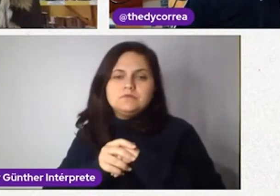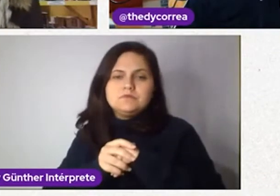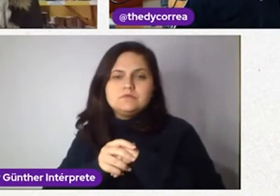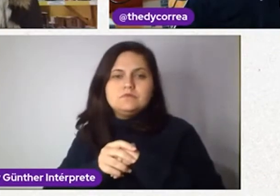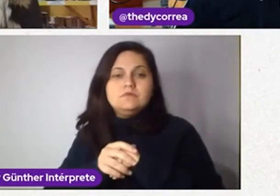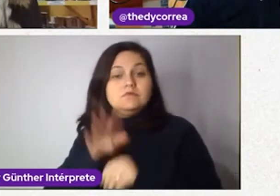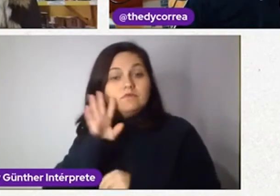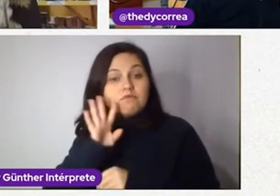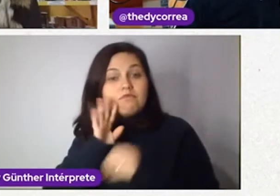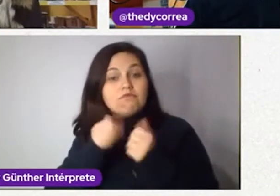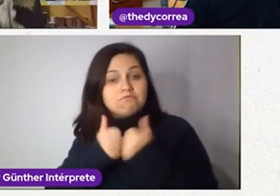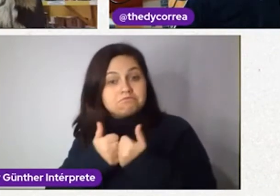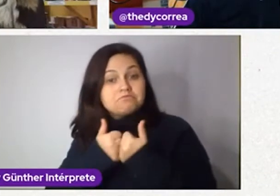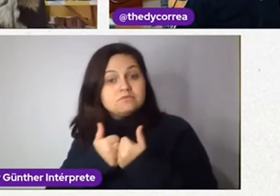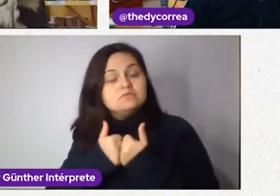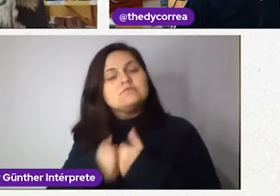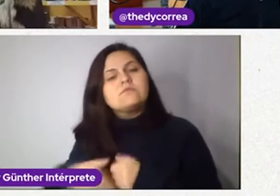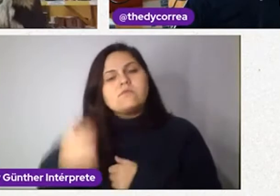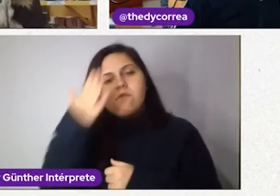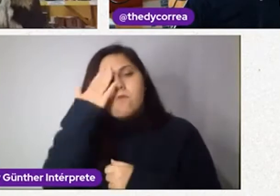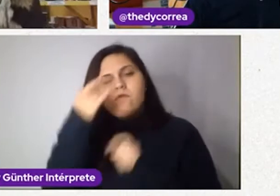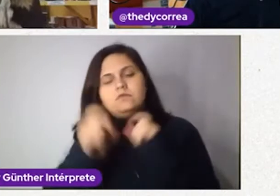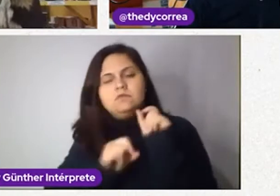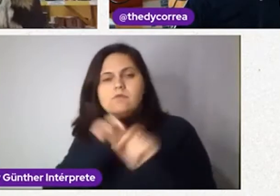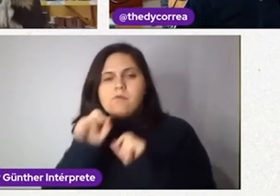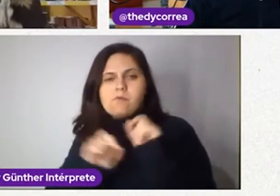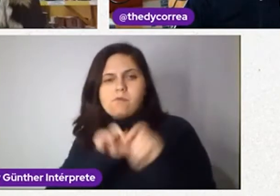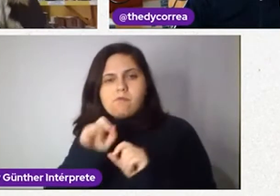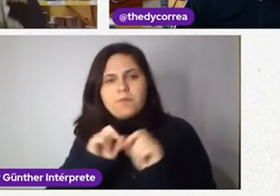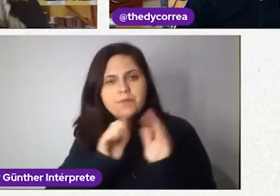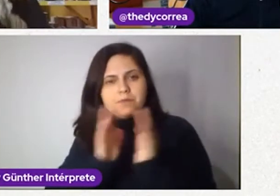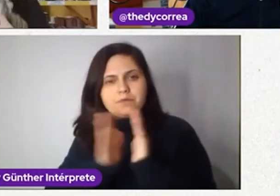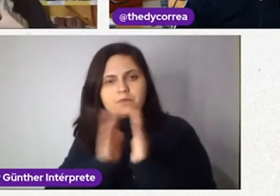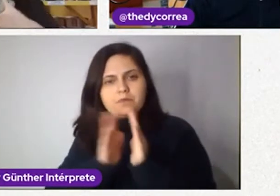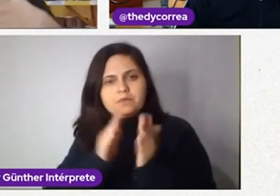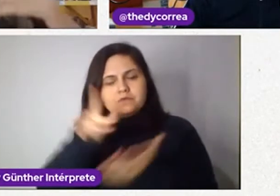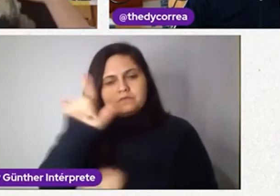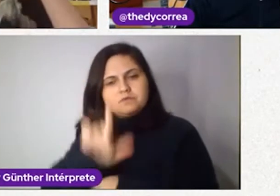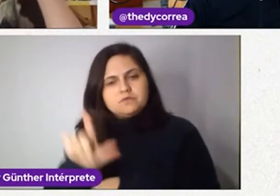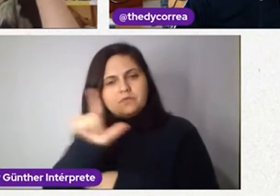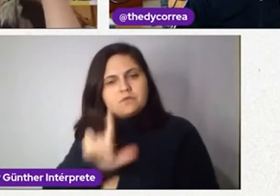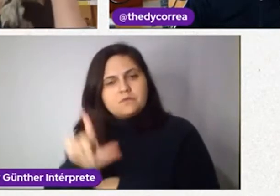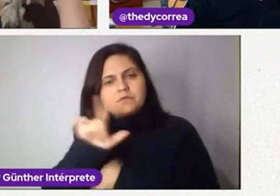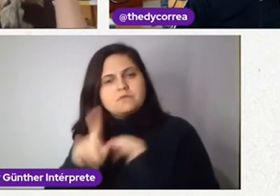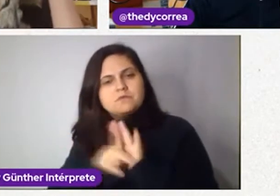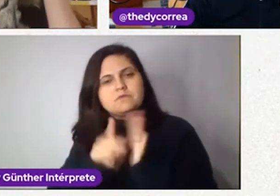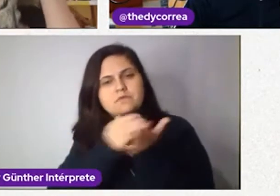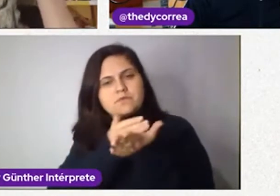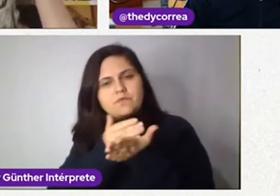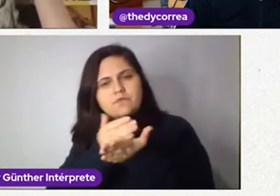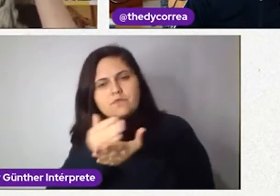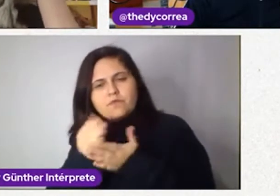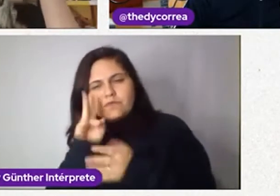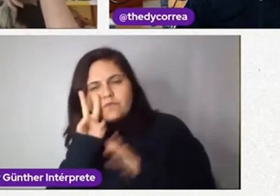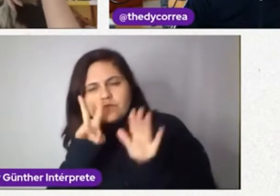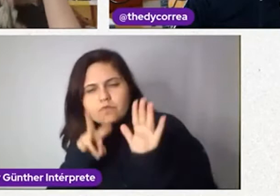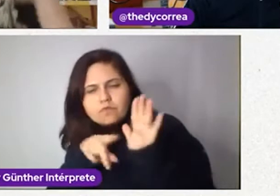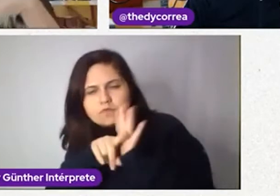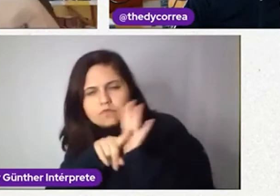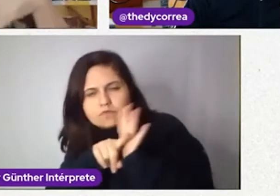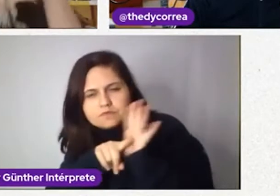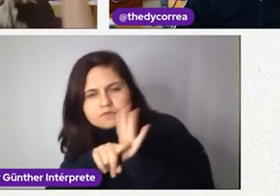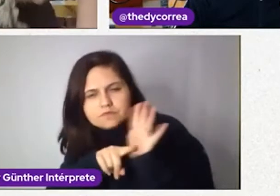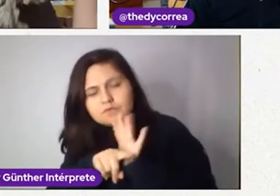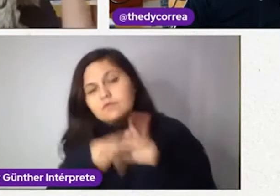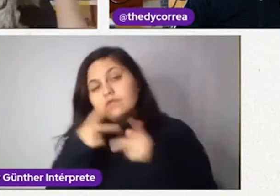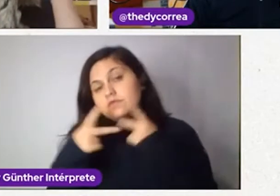Ai, que legal. Tu sabes que essa parte da literatura, eu comecei a pesquisar um pouco para